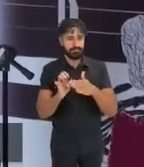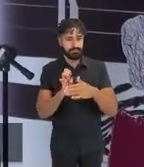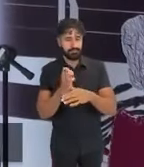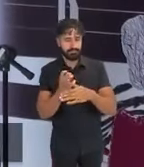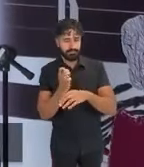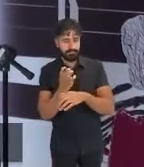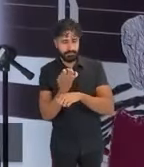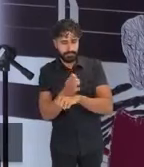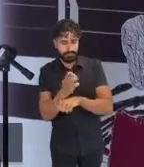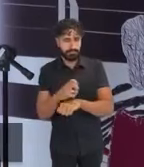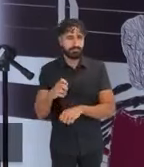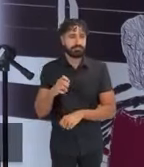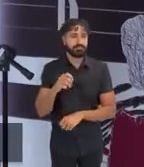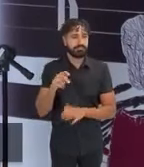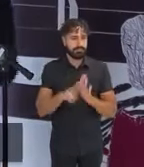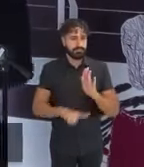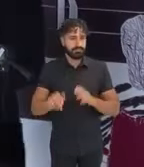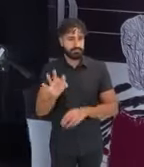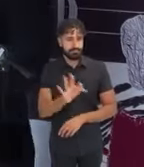professor Rogério Mazzi.